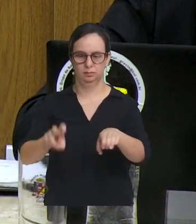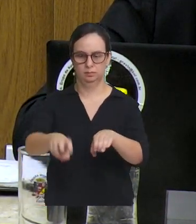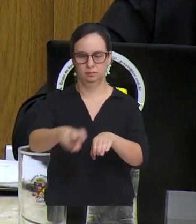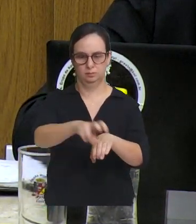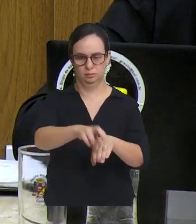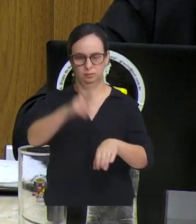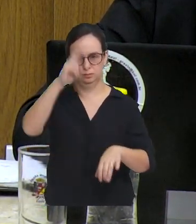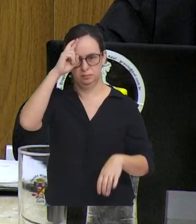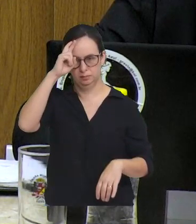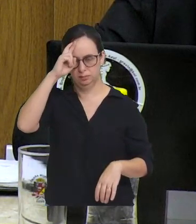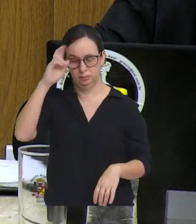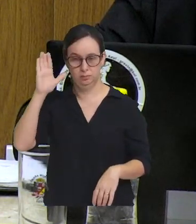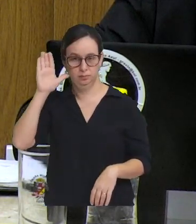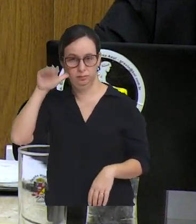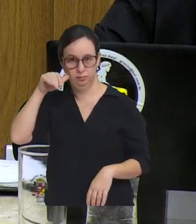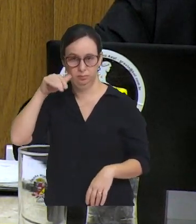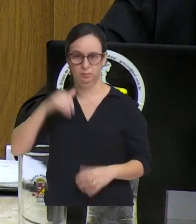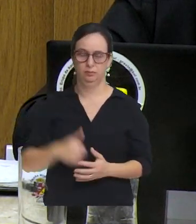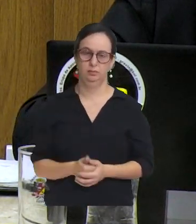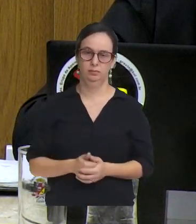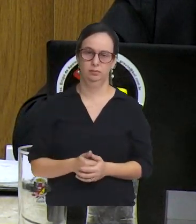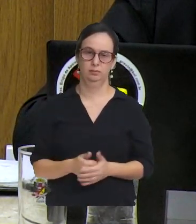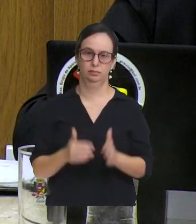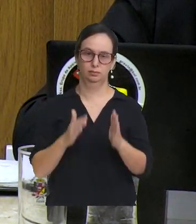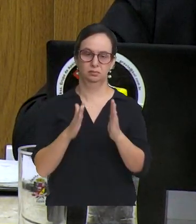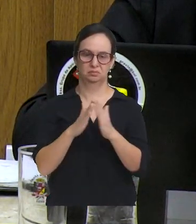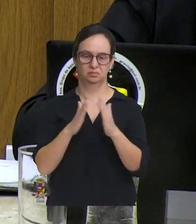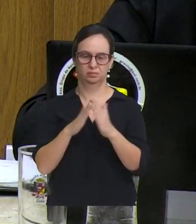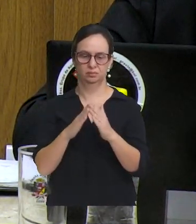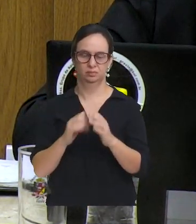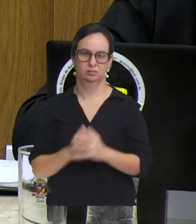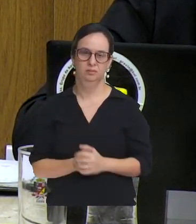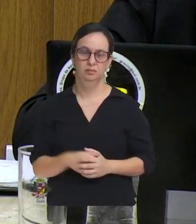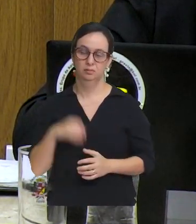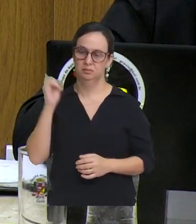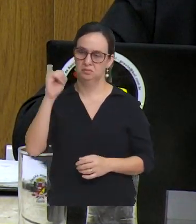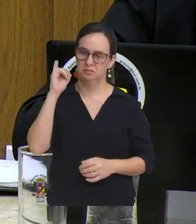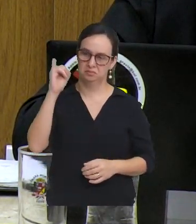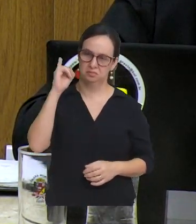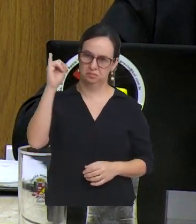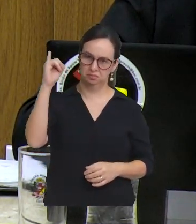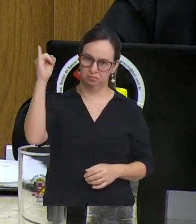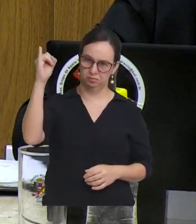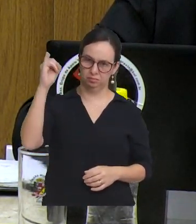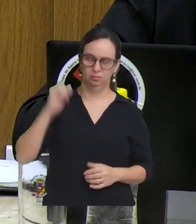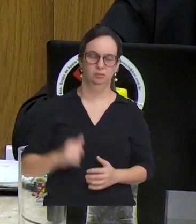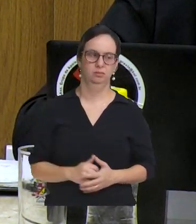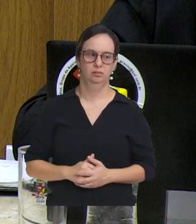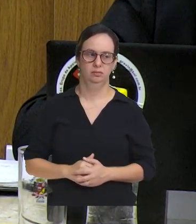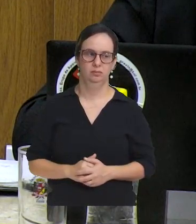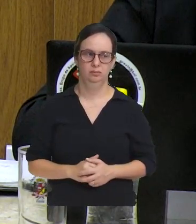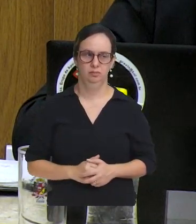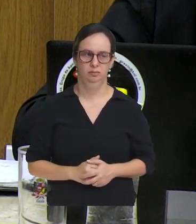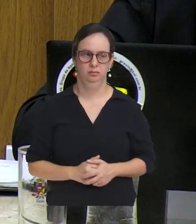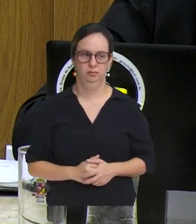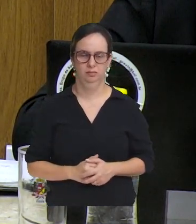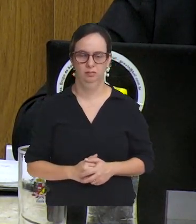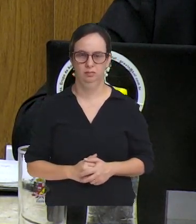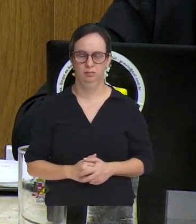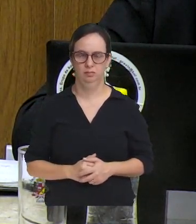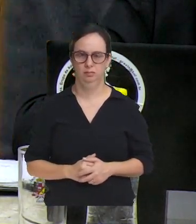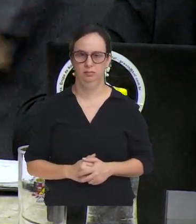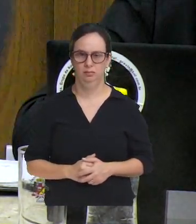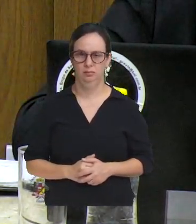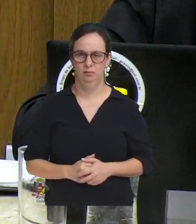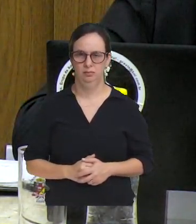dessa casa por esse importantíssimo investimento que essa casa tem feito e dado cada vez